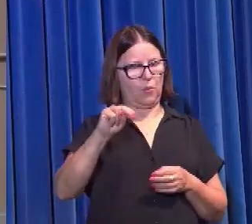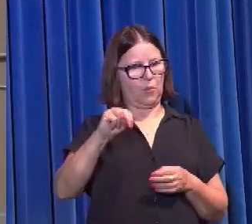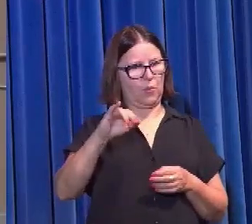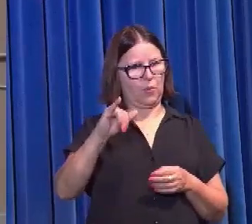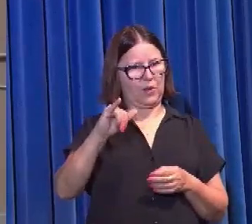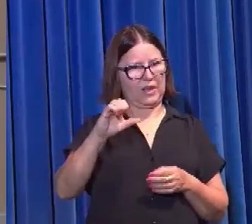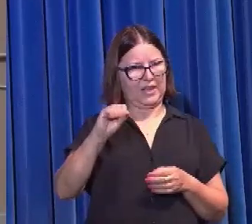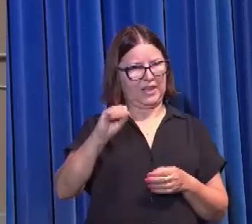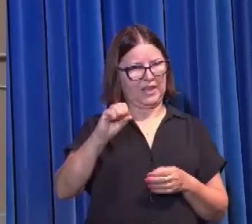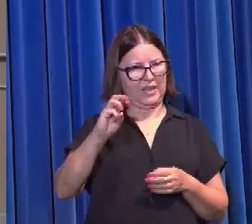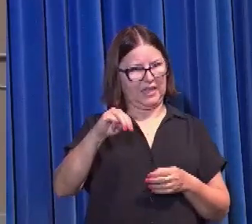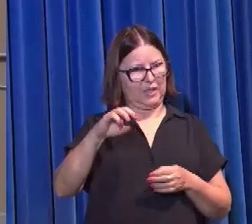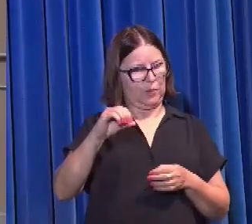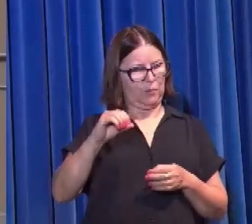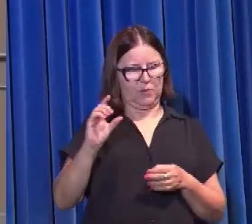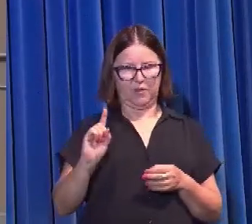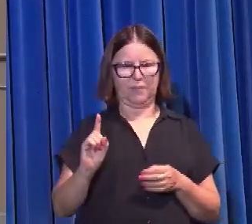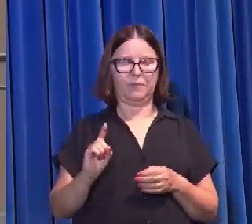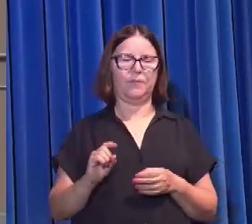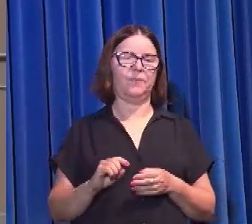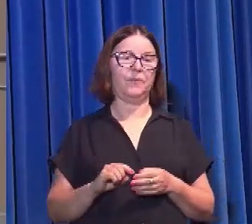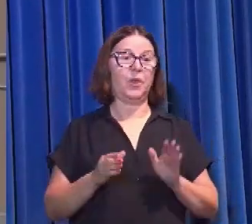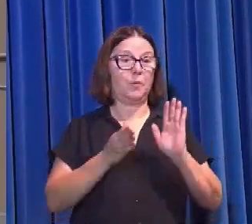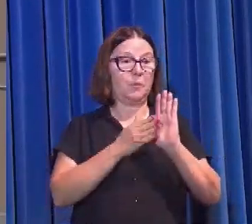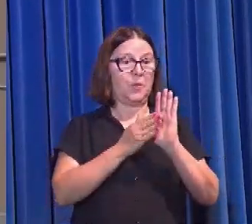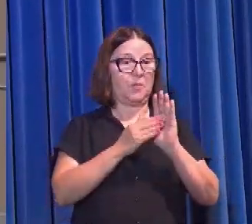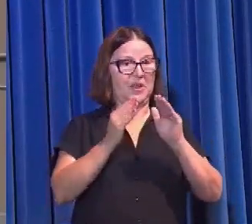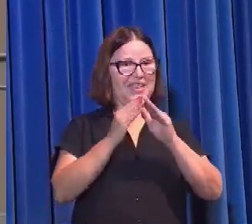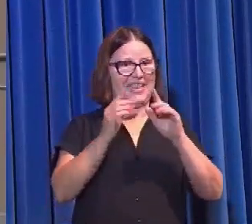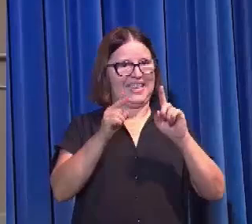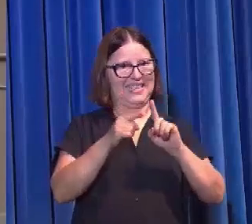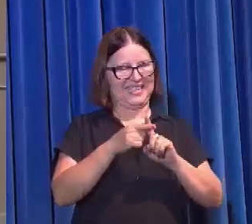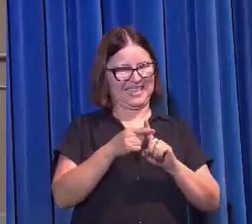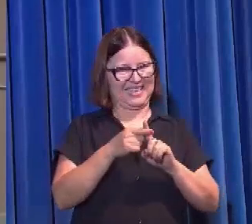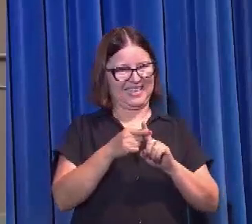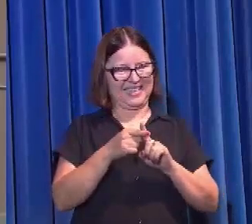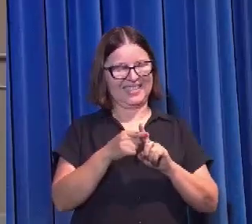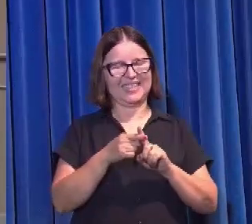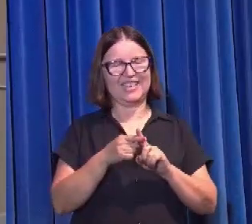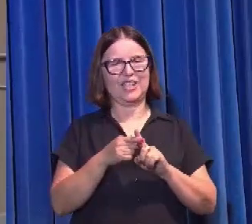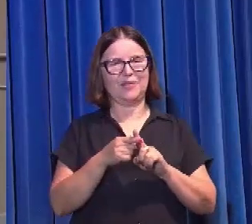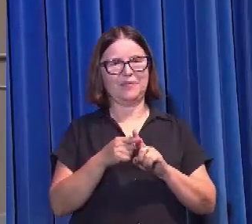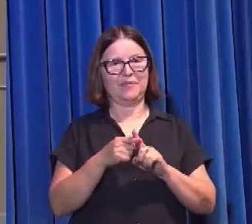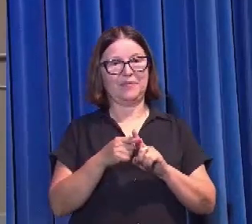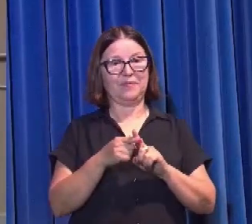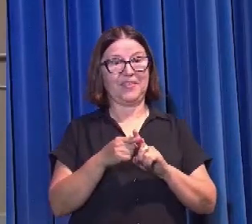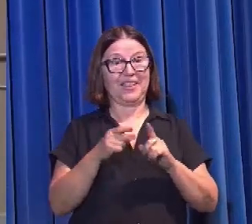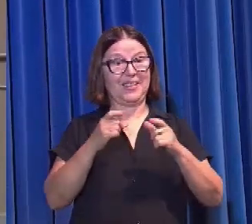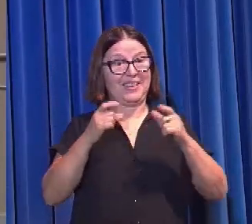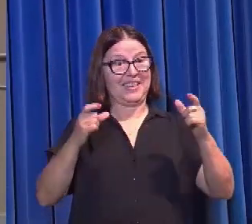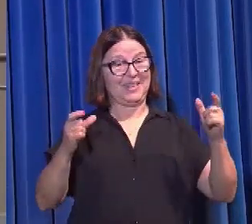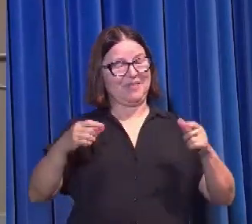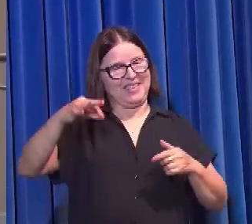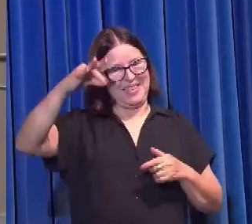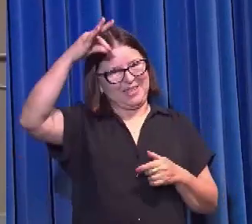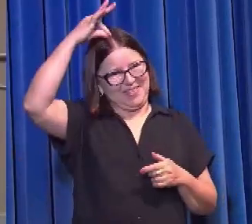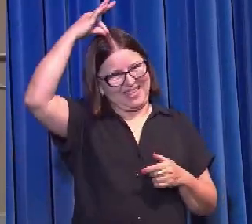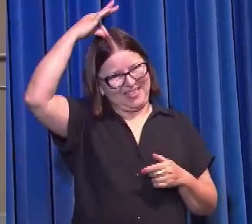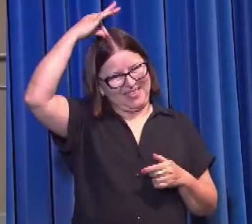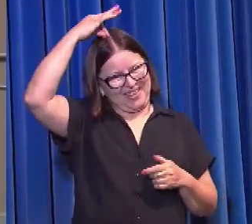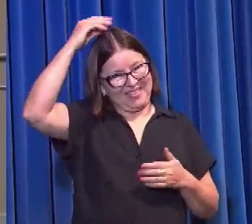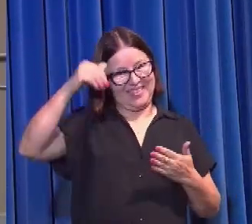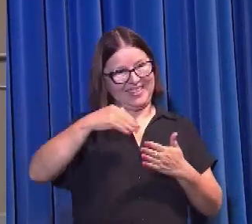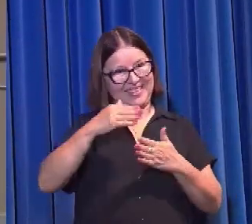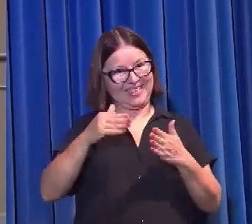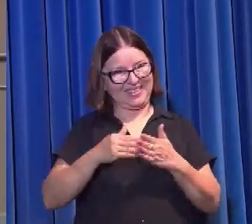seu papel e é importante. E o propósito da igreja, o propósito de Deus para a igreja é o crescimento espiritual dos seus membros